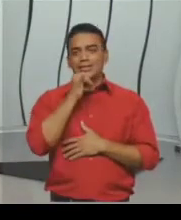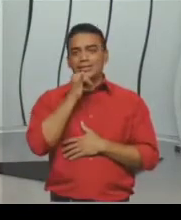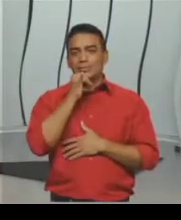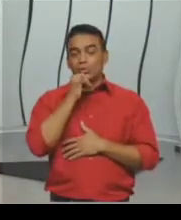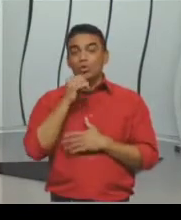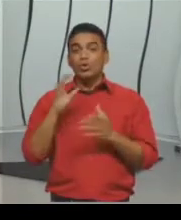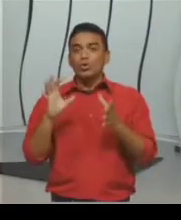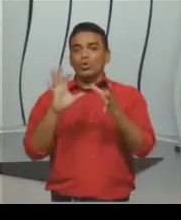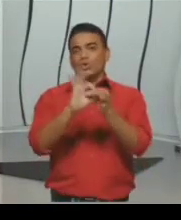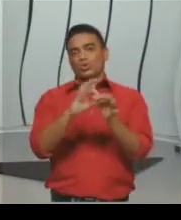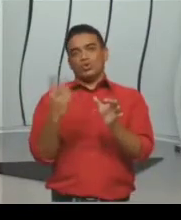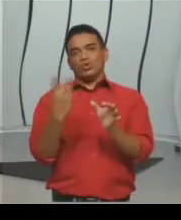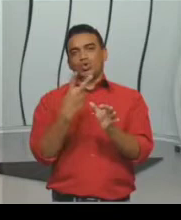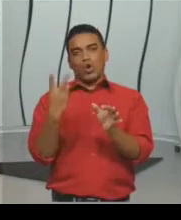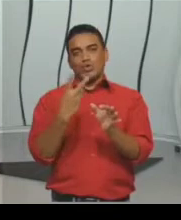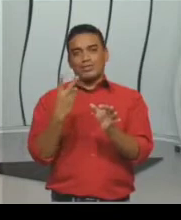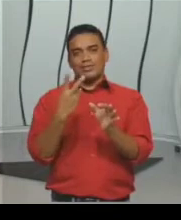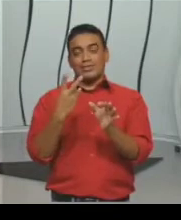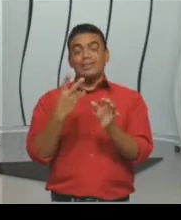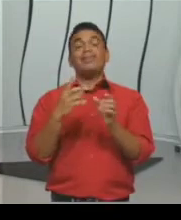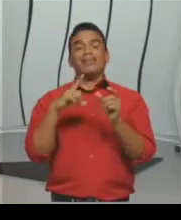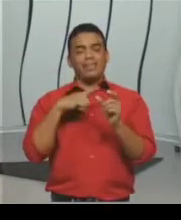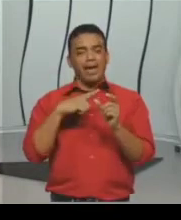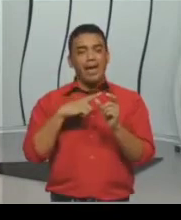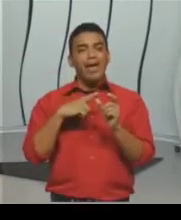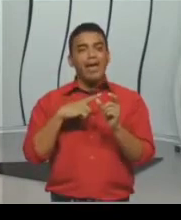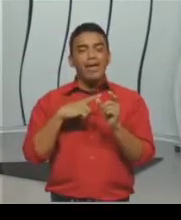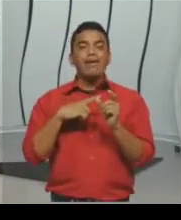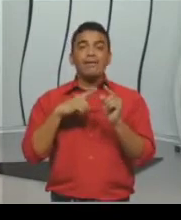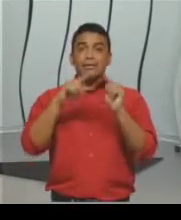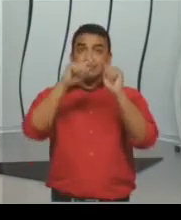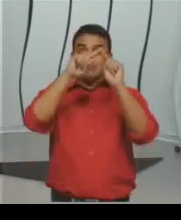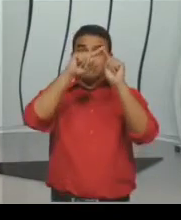circuito misto. É um circuito que tem tanto